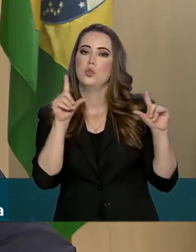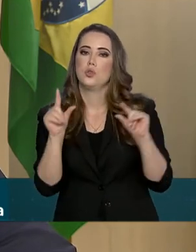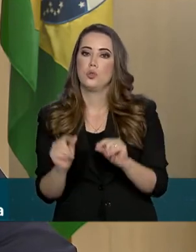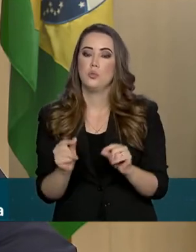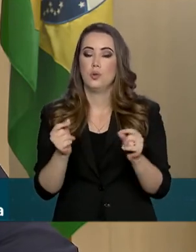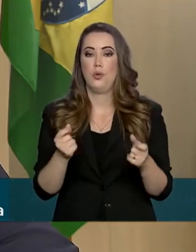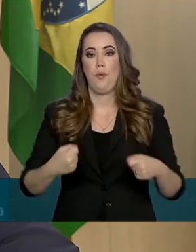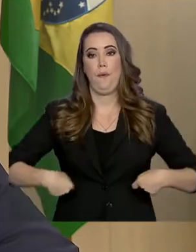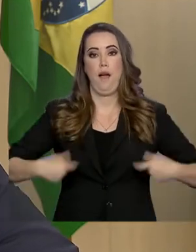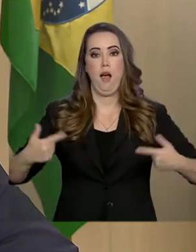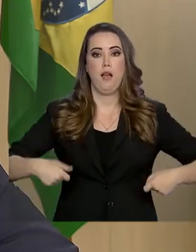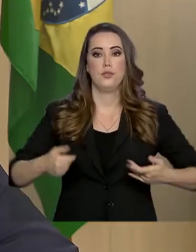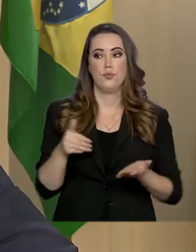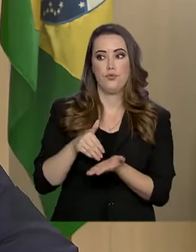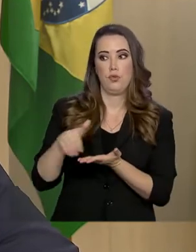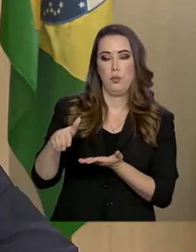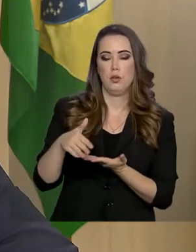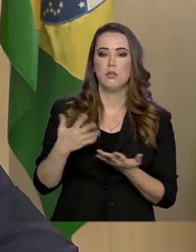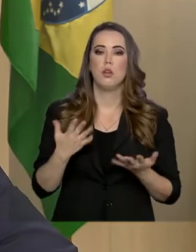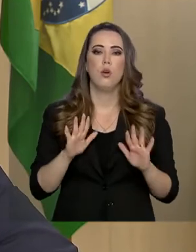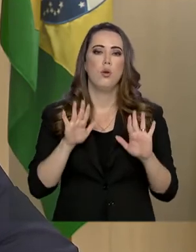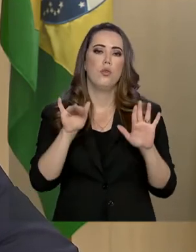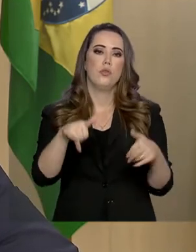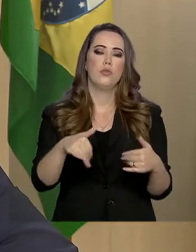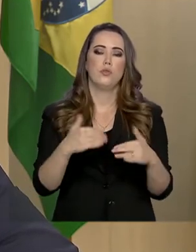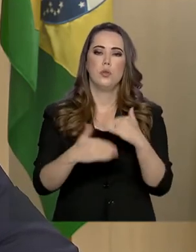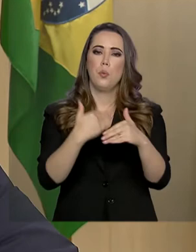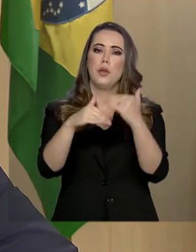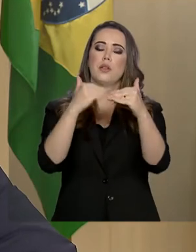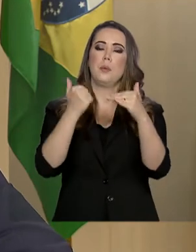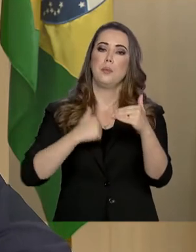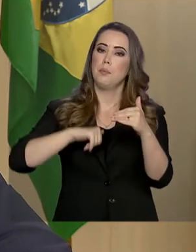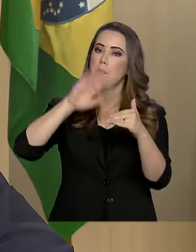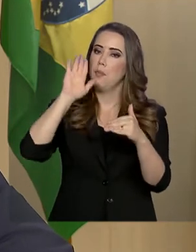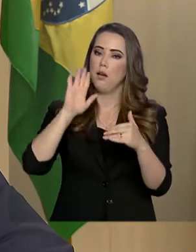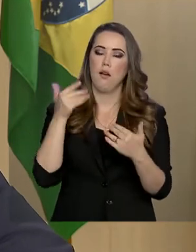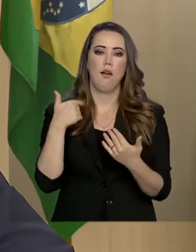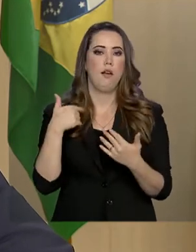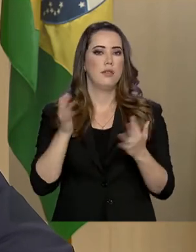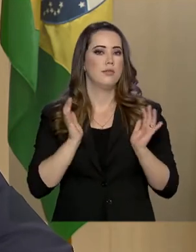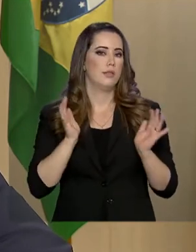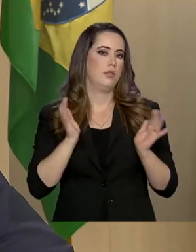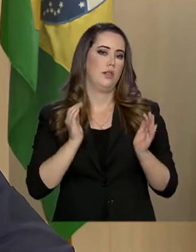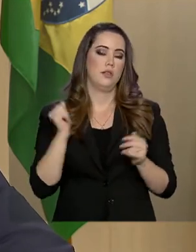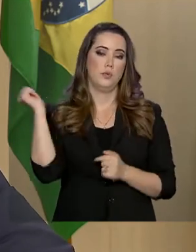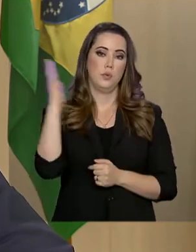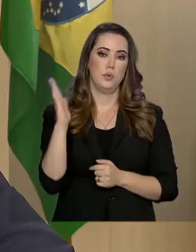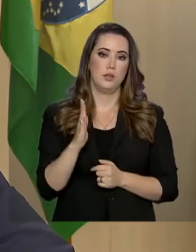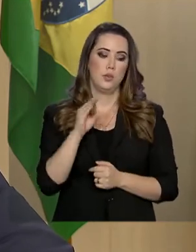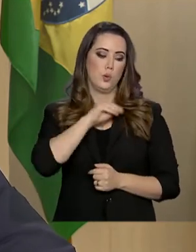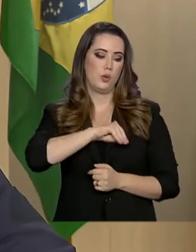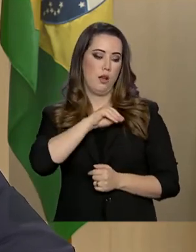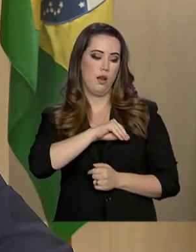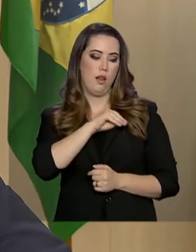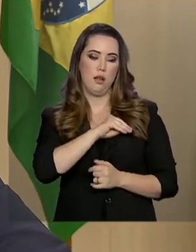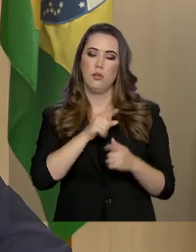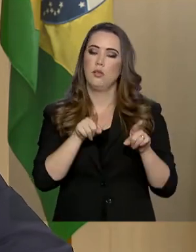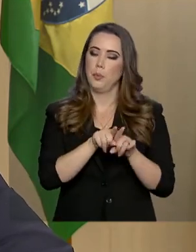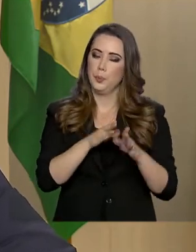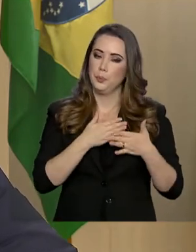custos de demissão vão, ao final, aumentar a produtividade, aumentar o nível de riqueza do Brasil e aumentar os salários e os empregos de